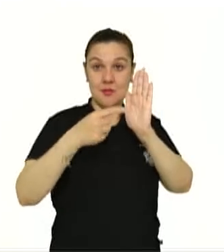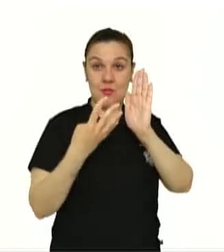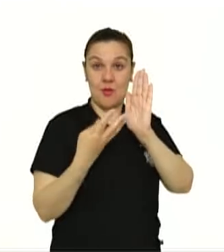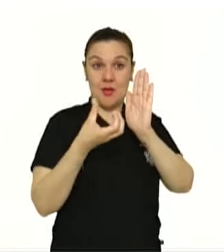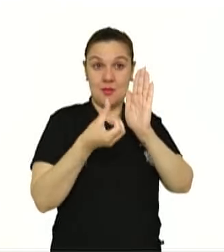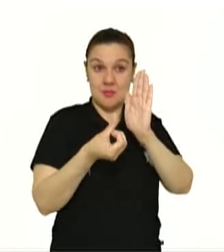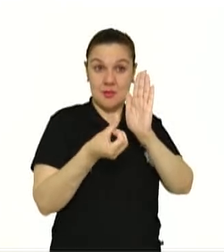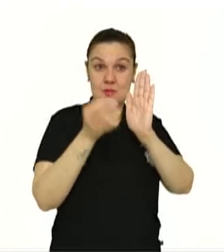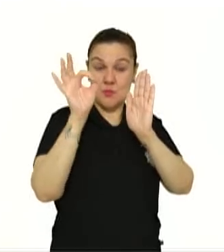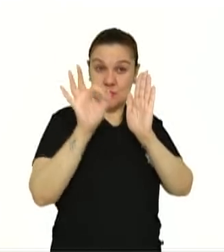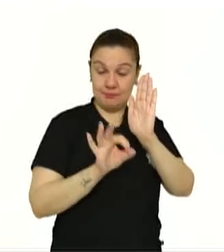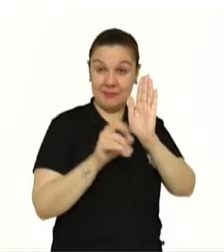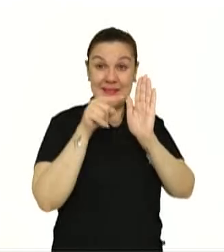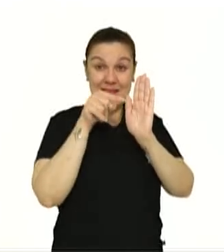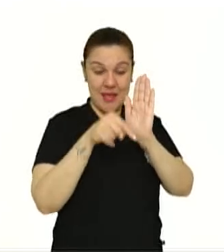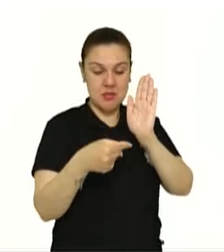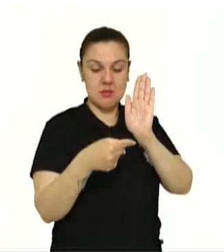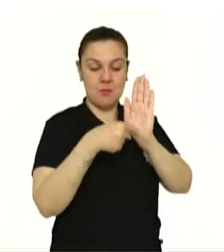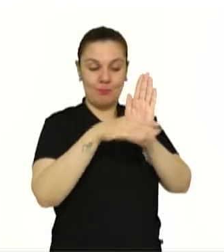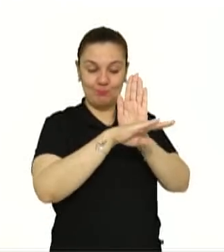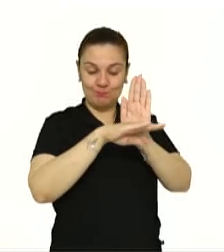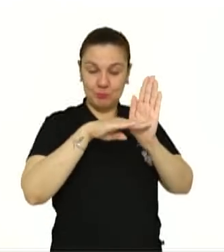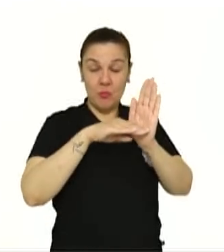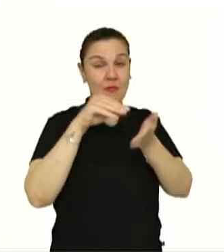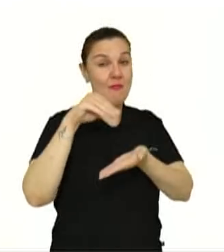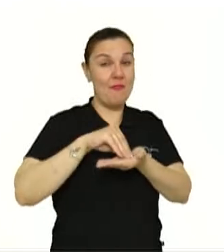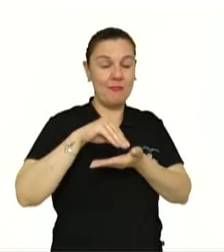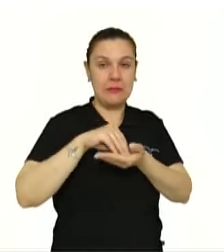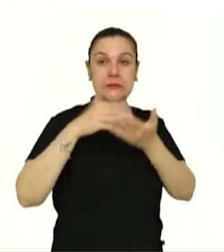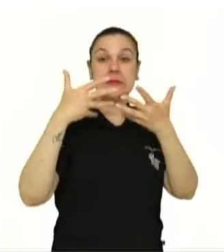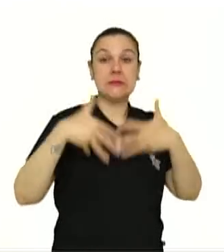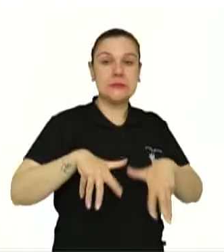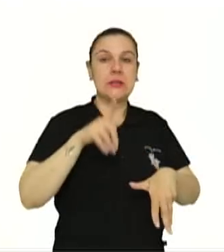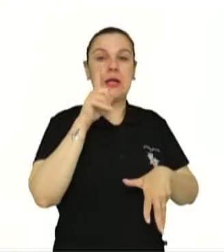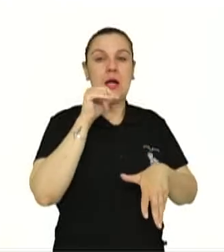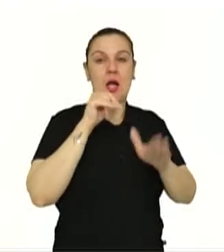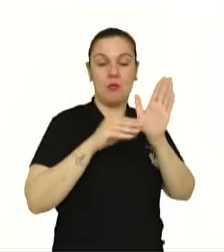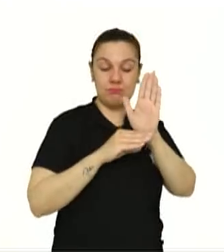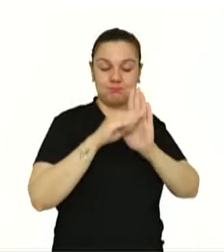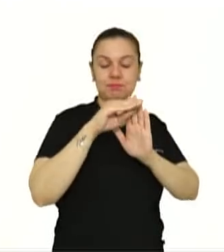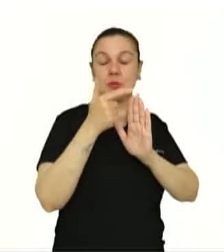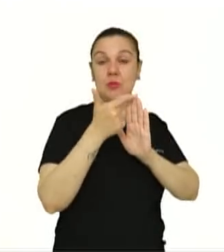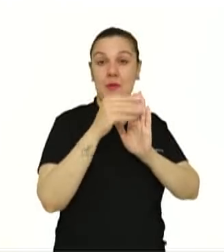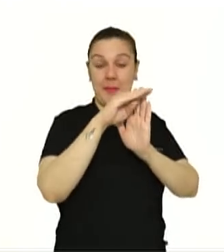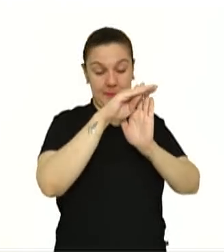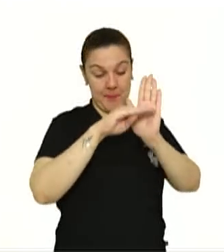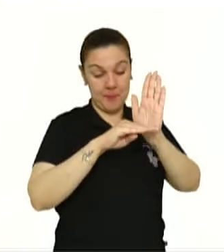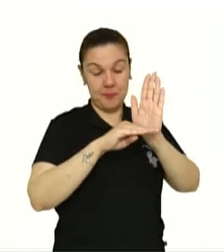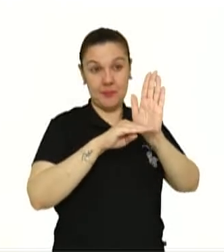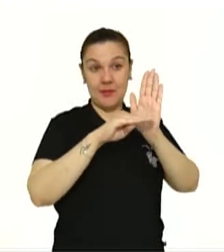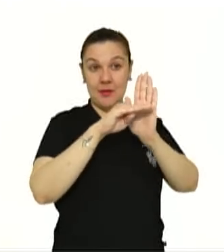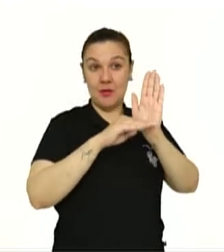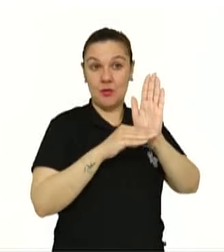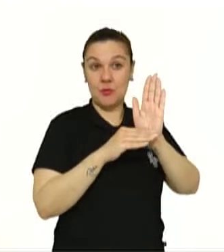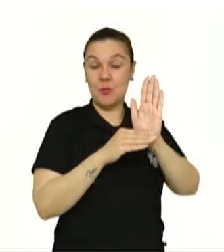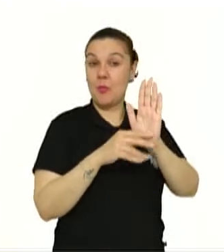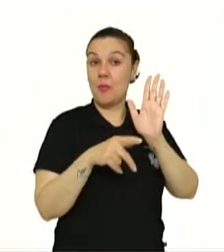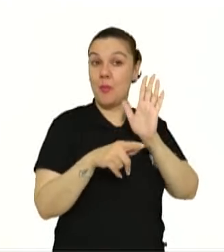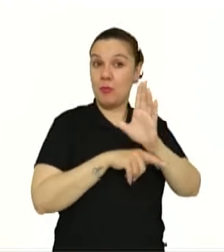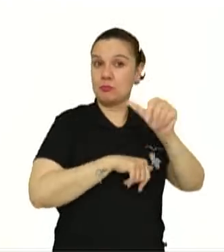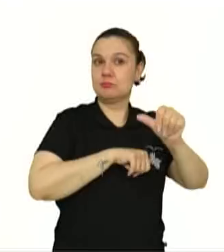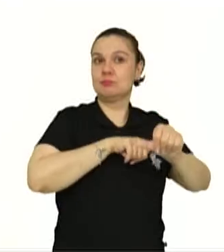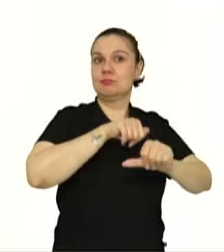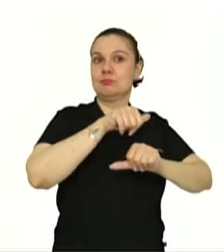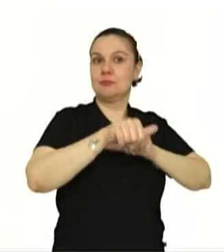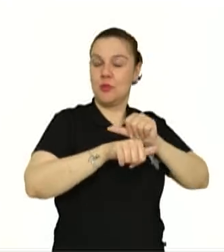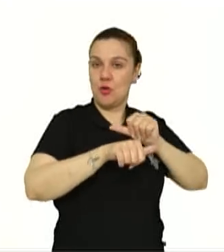33,46%. Esse ponto é um ponto crítico. Nós estamos muito mais próximos a um ponto de